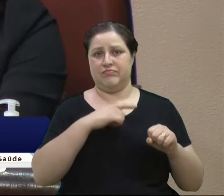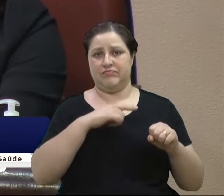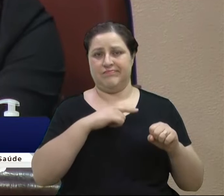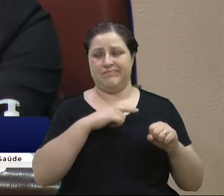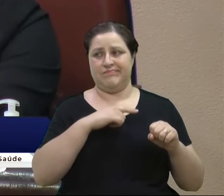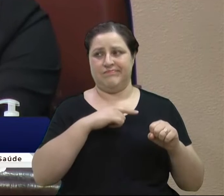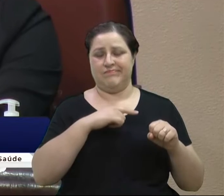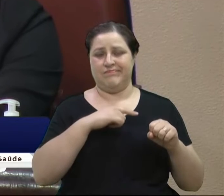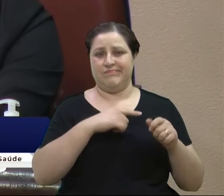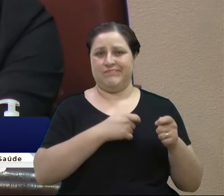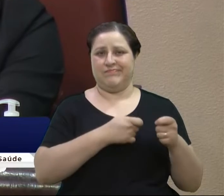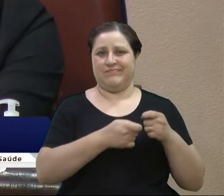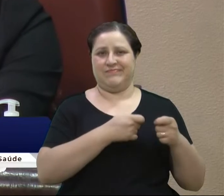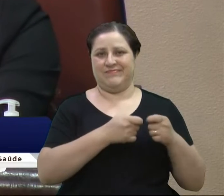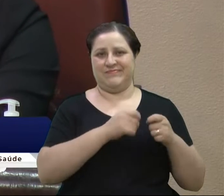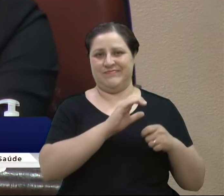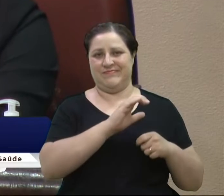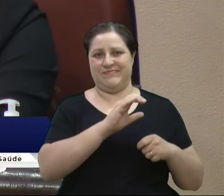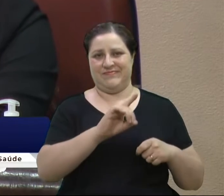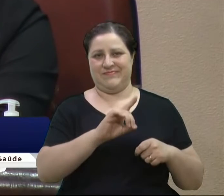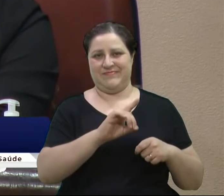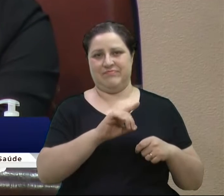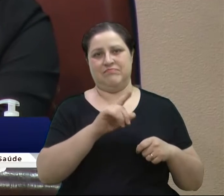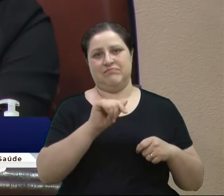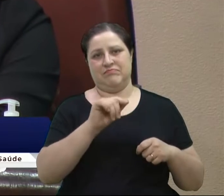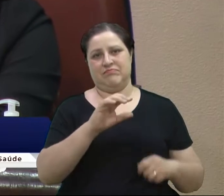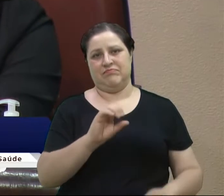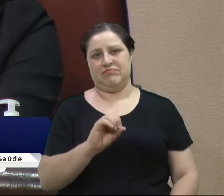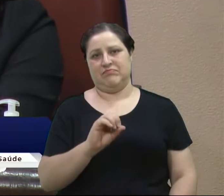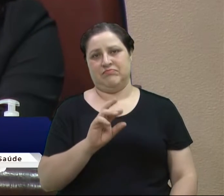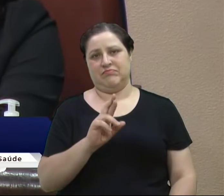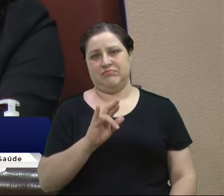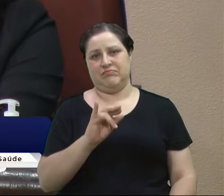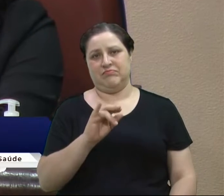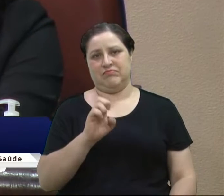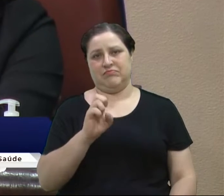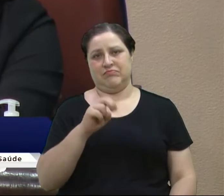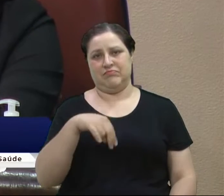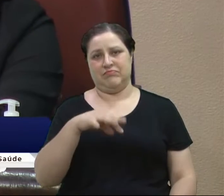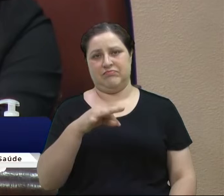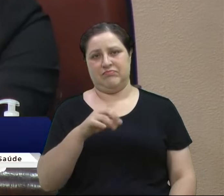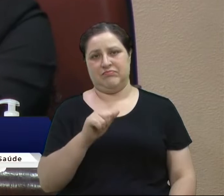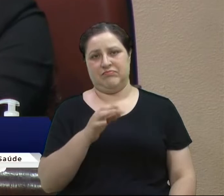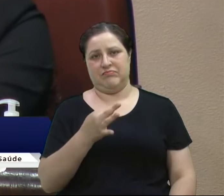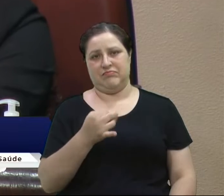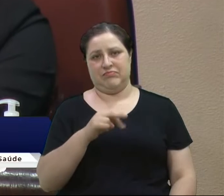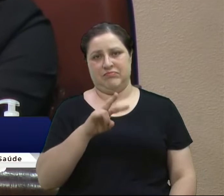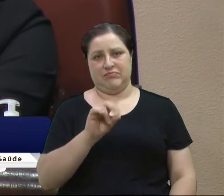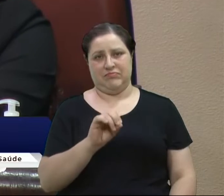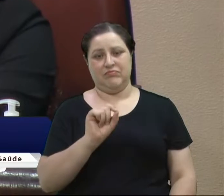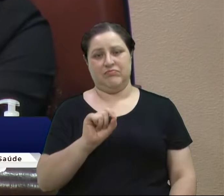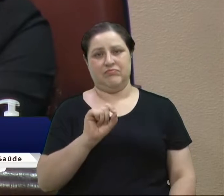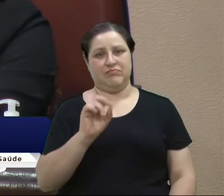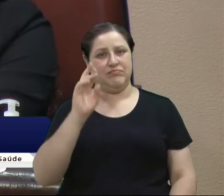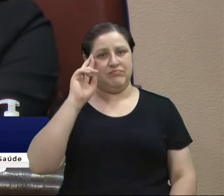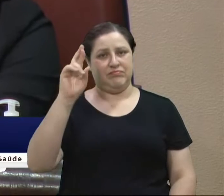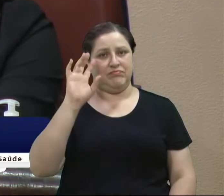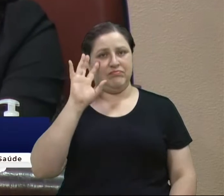indicativo ou orientativo, ele é apenas orientativo. Então, a tomada de decisão vai ser da gestão de